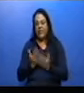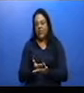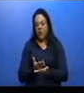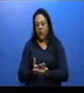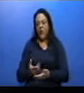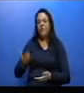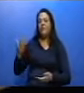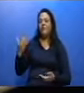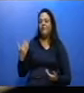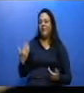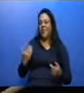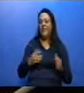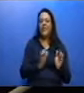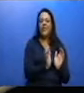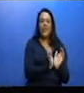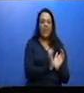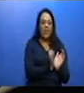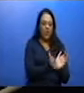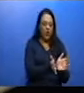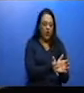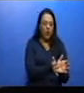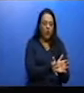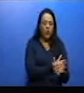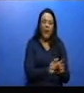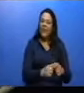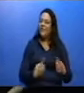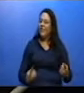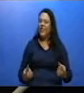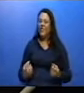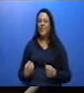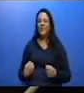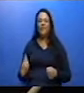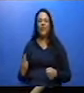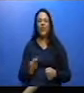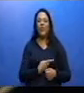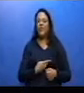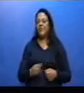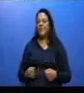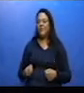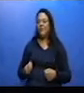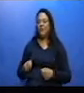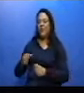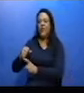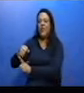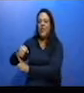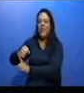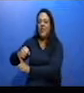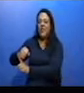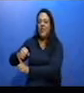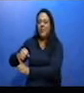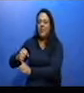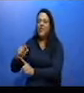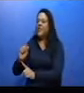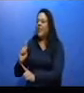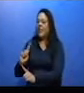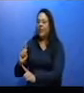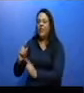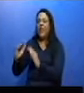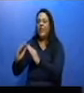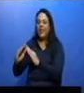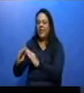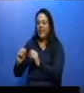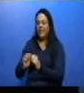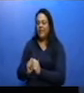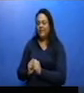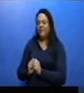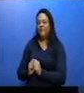parte. Mas como nós estamos nesse isolamento, no isolamento social, nós vamos fazer essa pesquisa